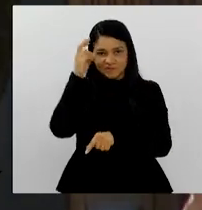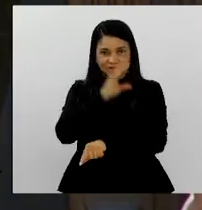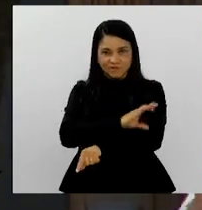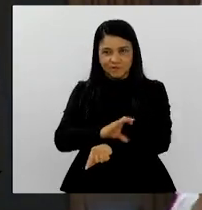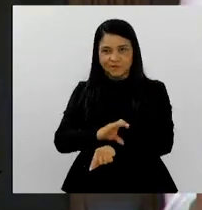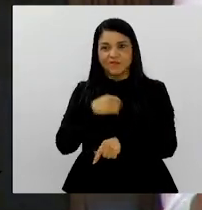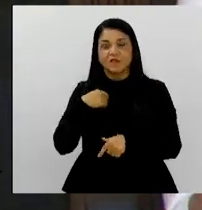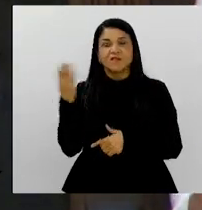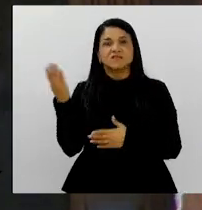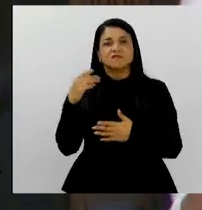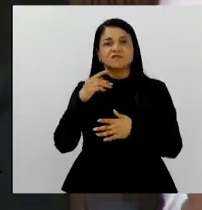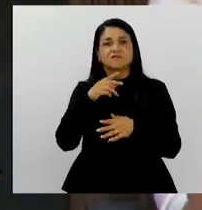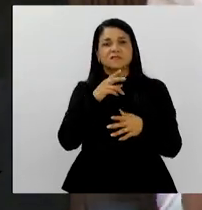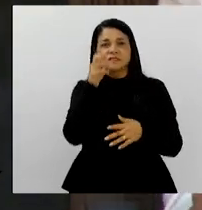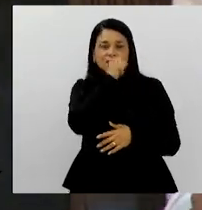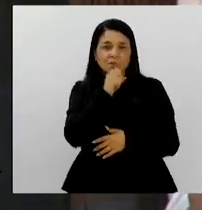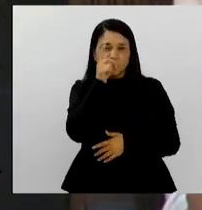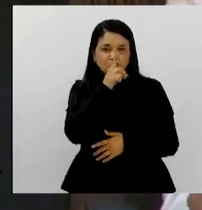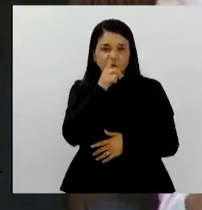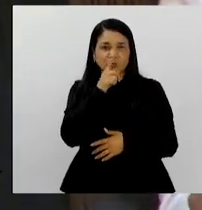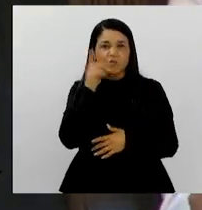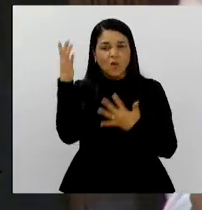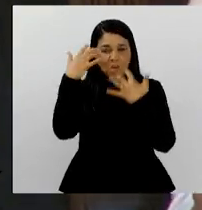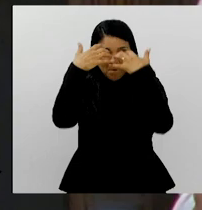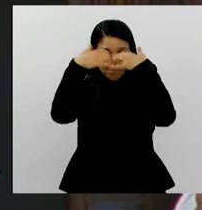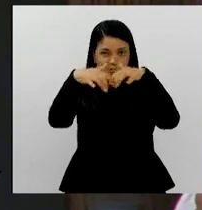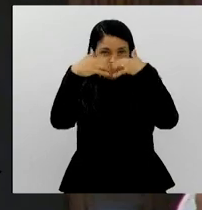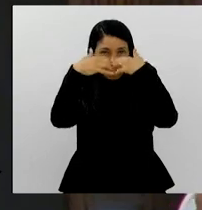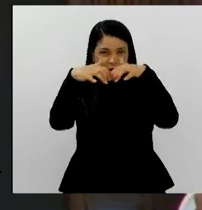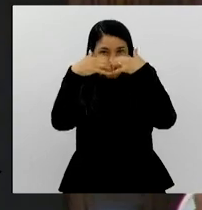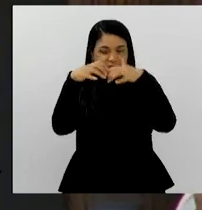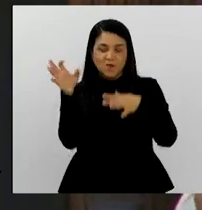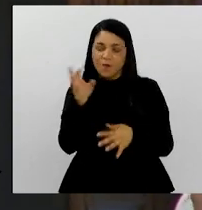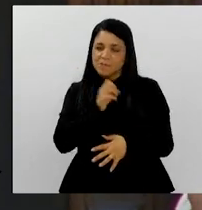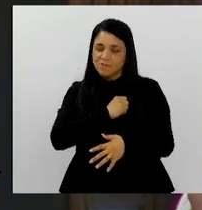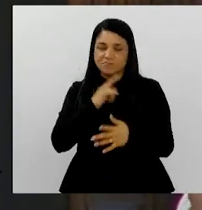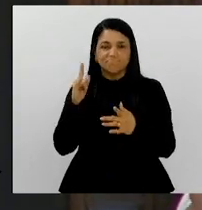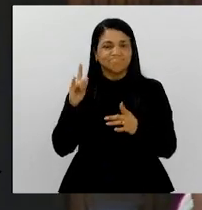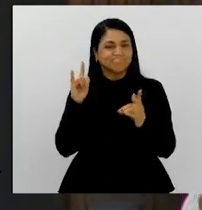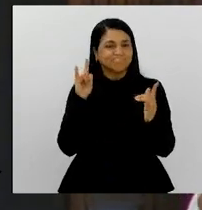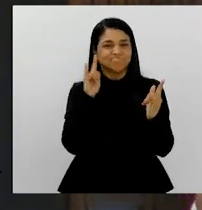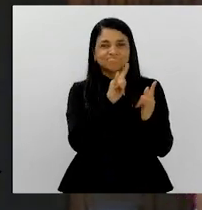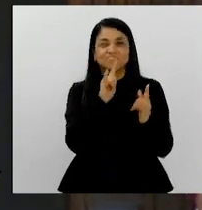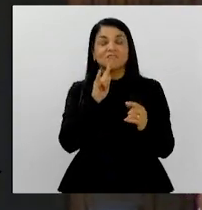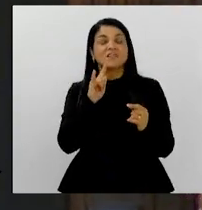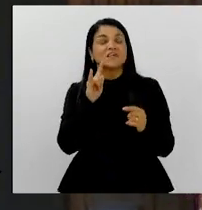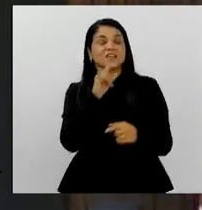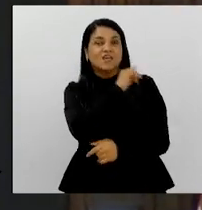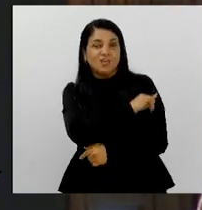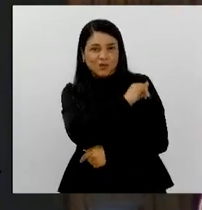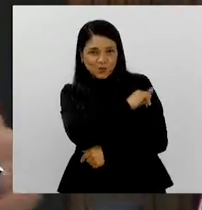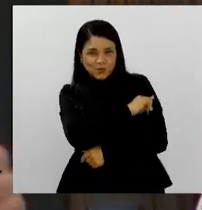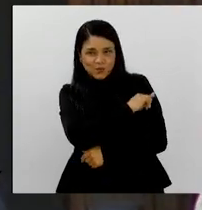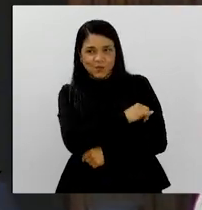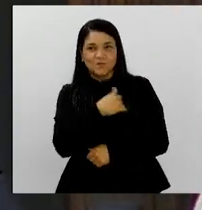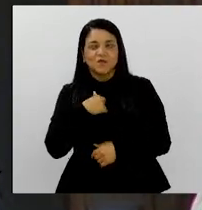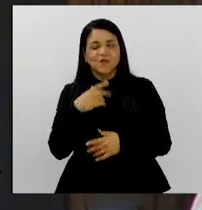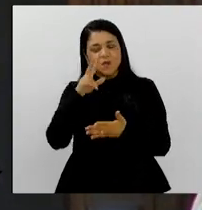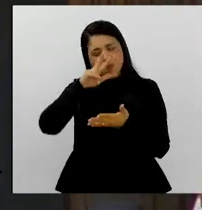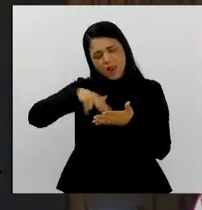estava em Petrópolis, aliás, o nosso estado, sou apaixonado pelo estado do Rio e sou natural de Petrópolis, e estava lá lendo um